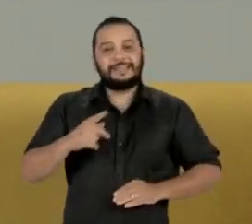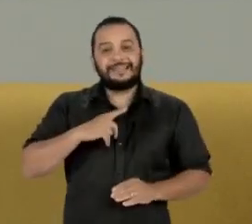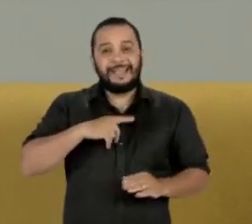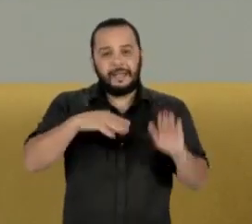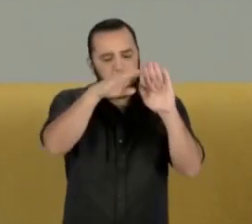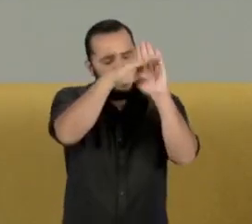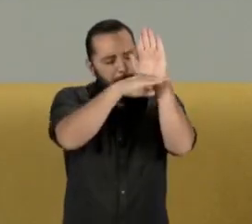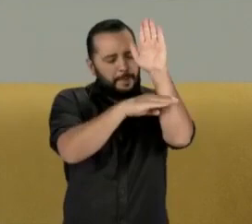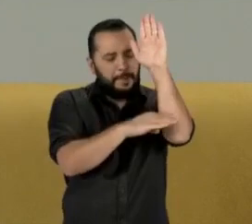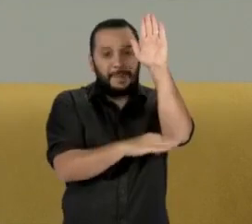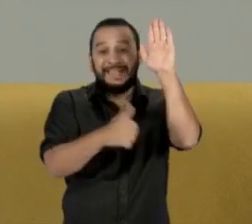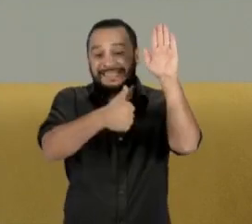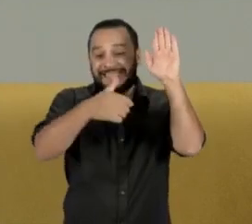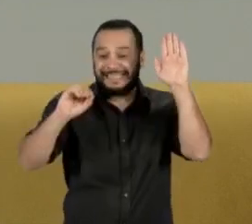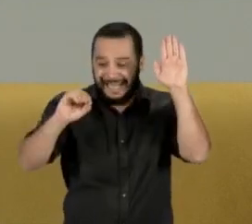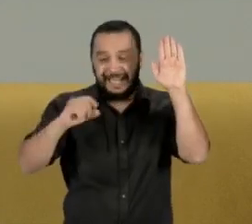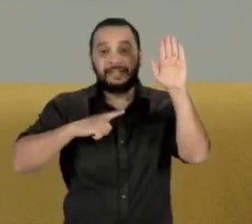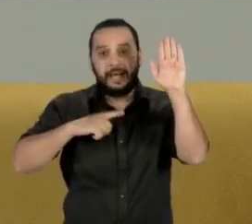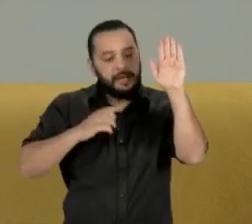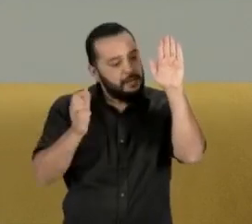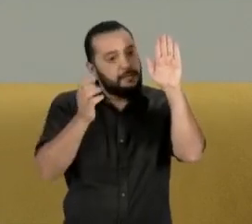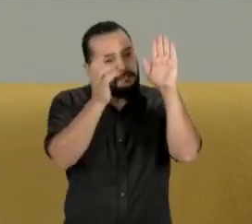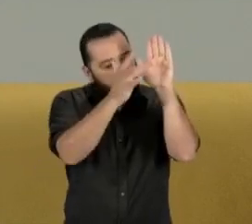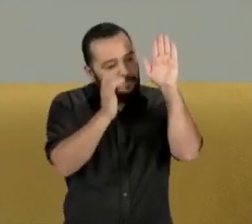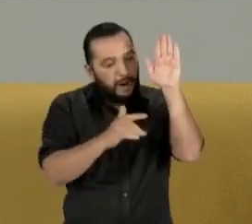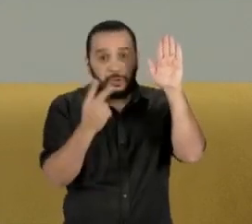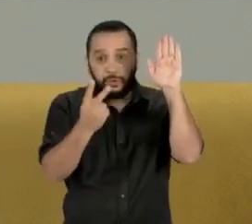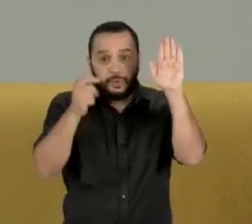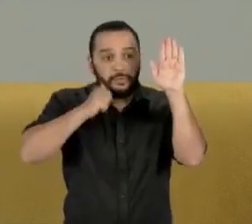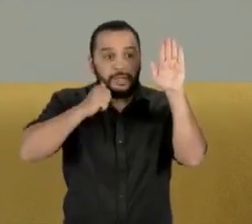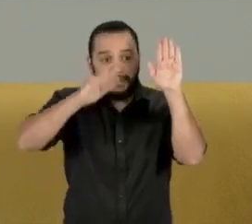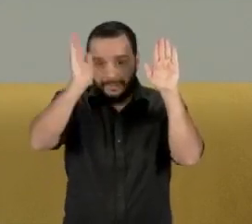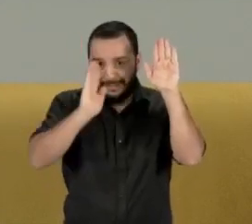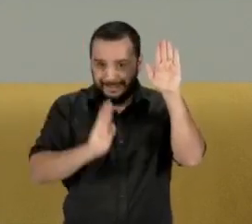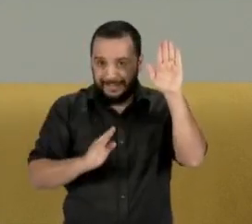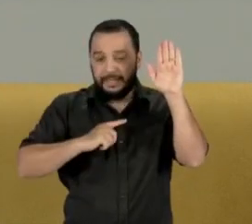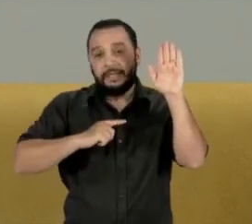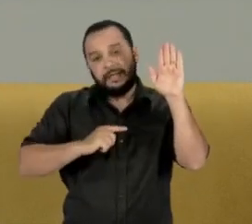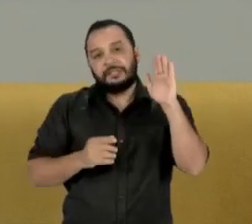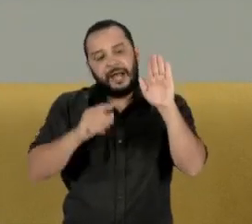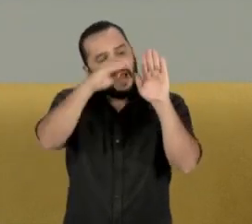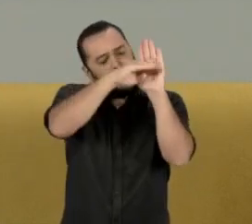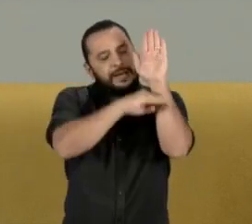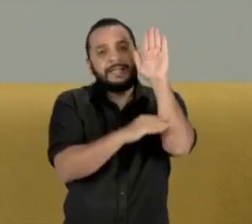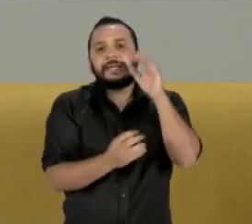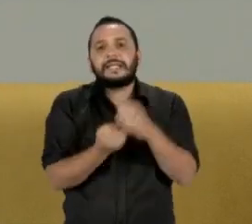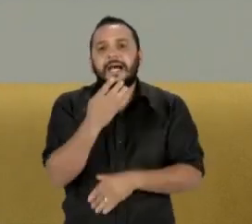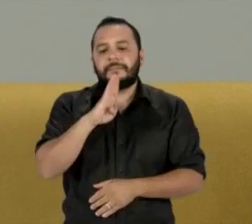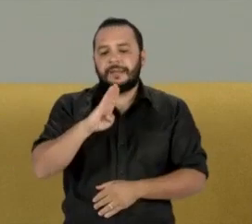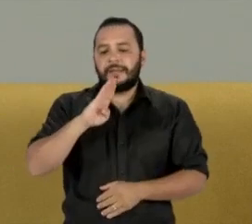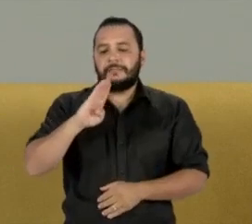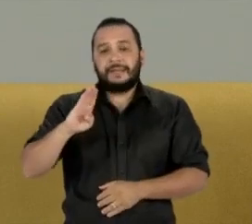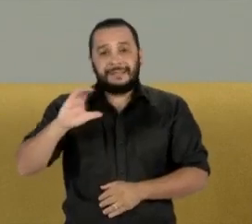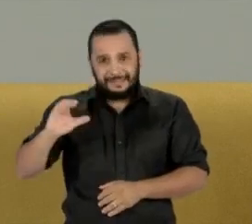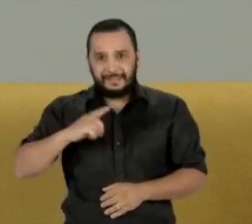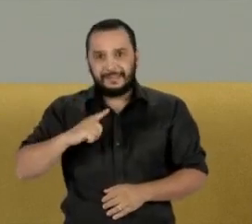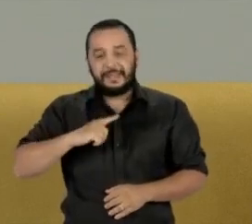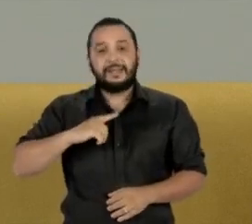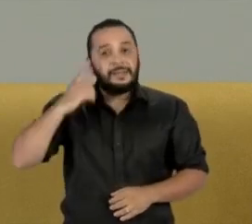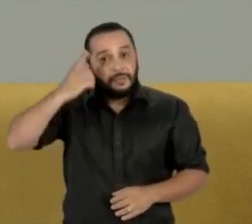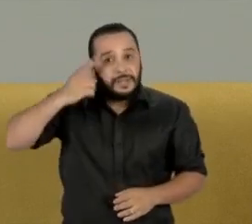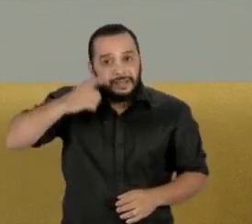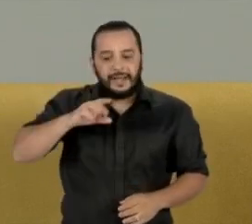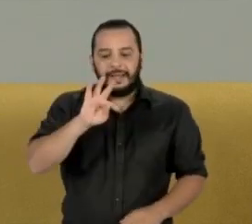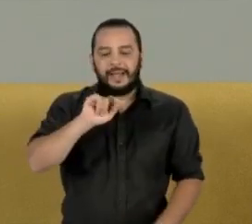mulheres inspiradoras e influentes de 2019, elaborado pela BBC. A deputada federal e ativista pela educação,